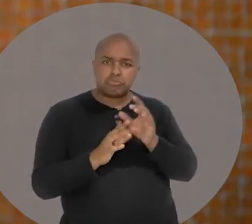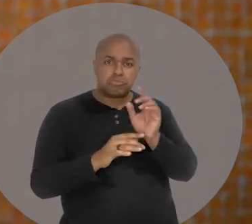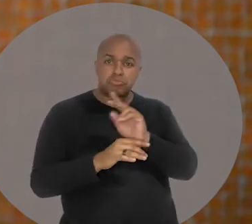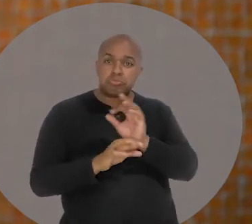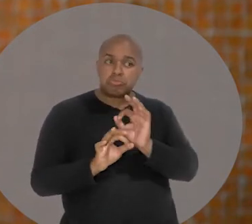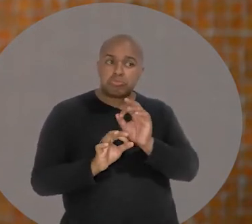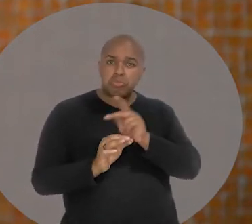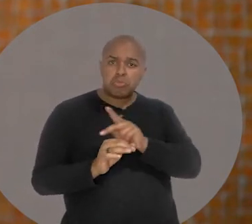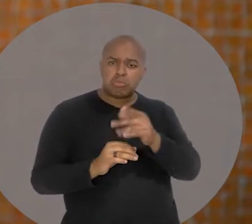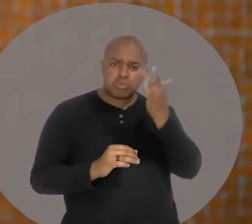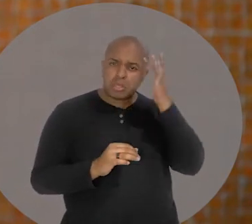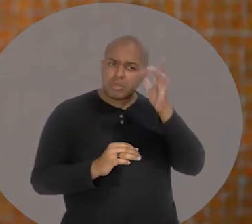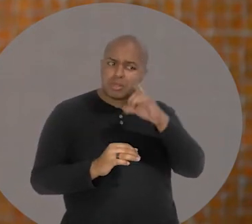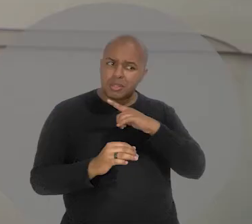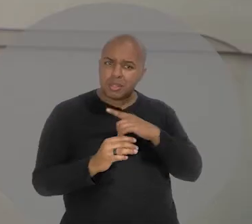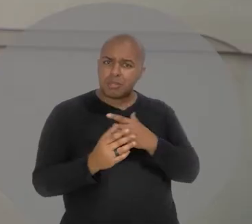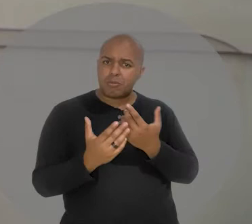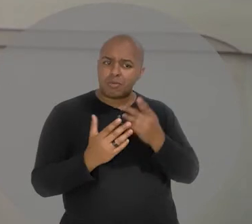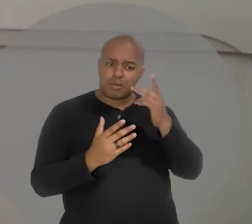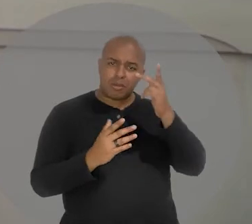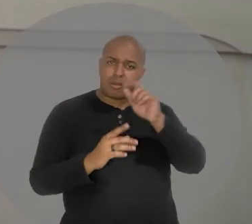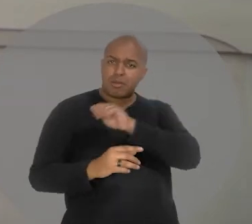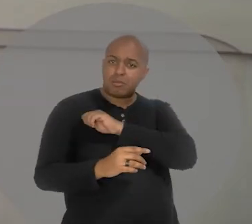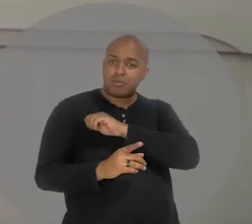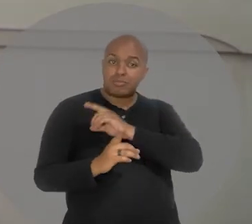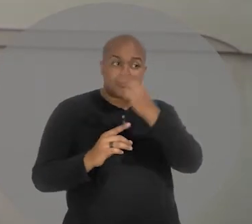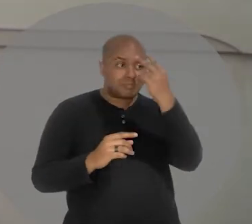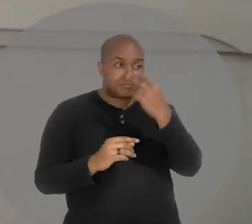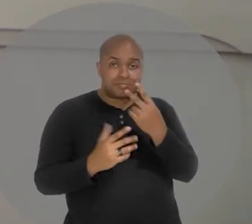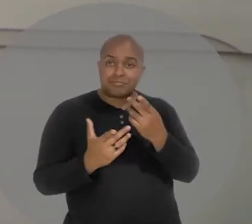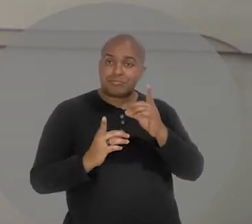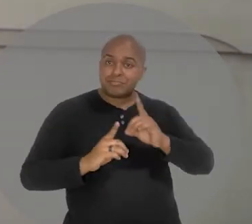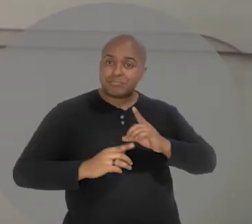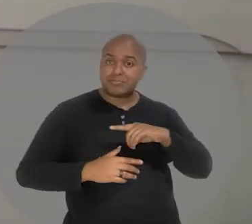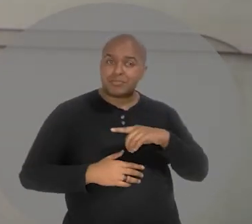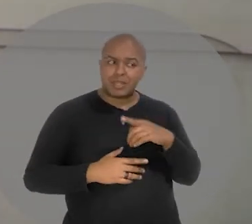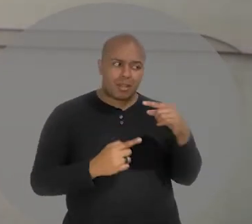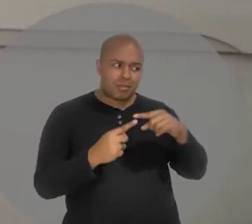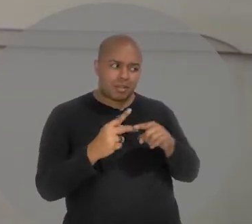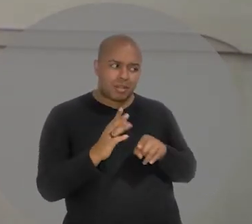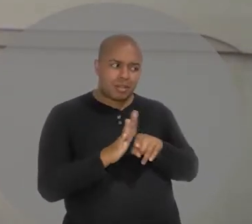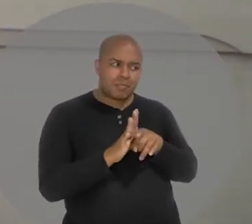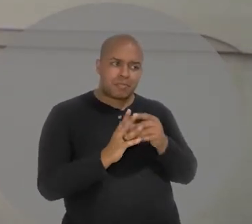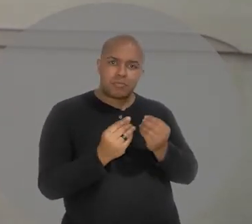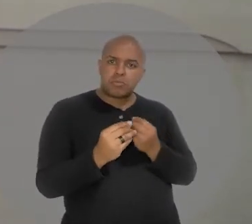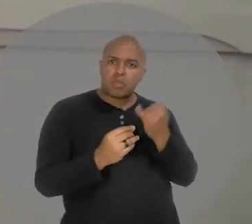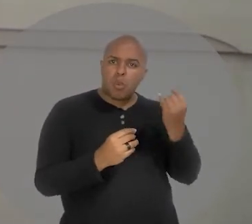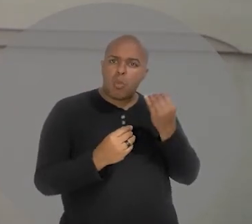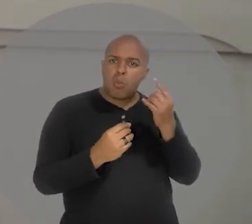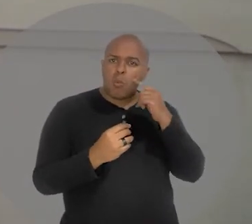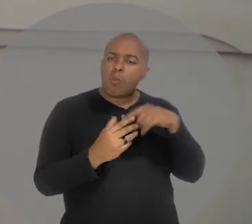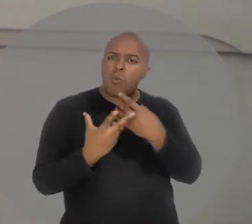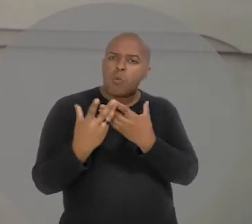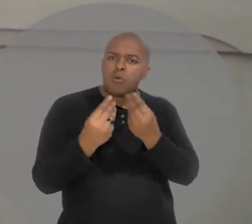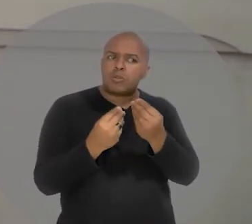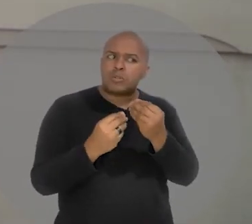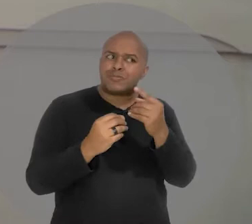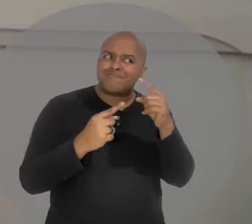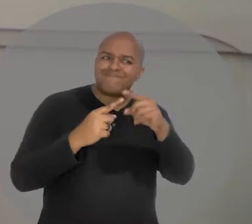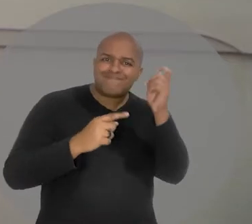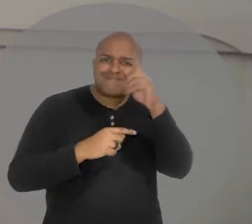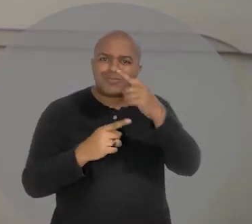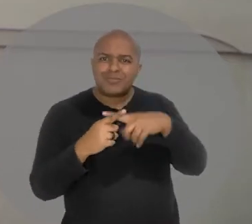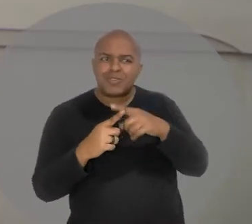que eles teriam um aluno deficiente visual. A minha questão foi bastante complicada quanto